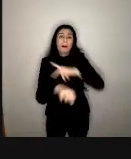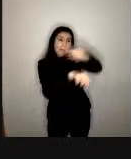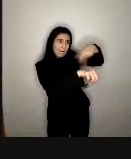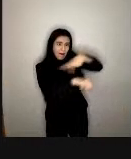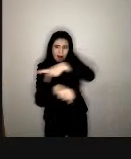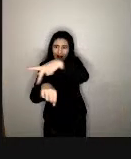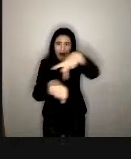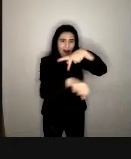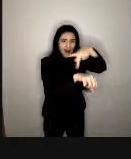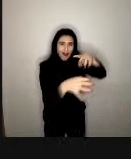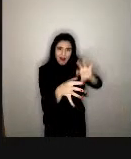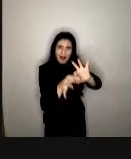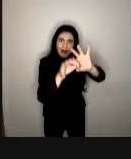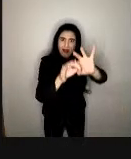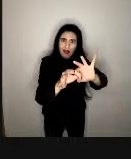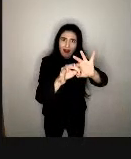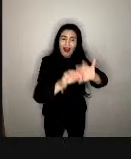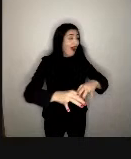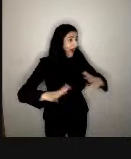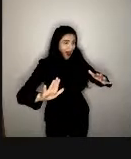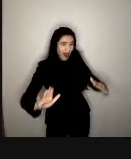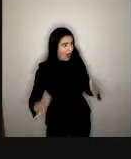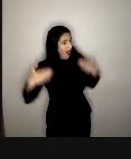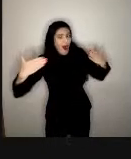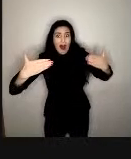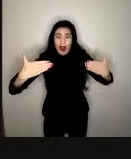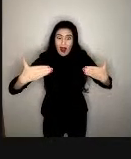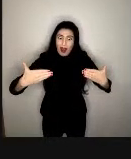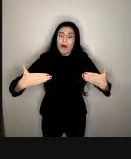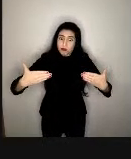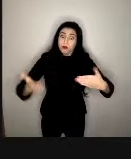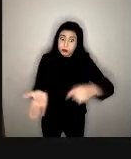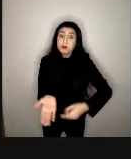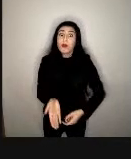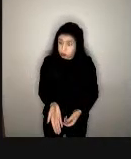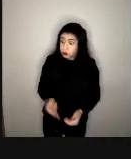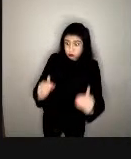tentasse levar a exposição durante o período da Assembleia Geral e desse encontro.